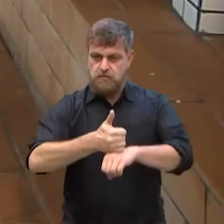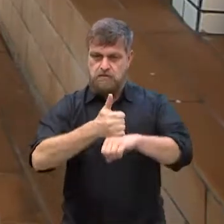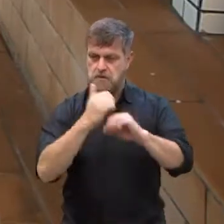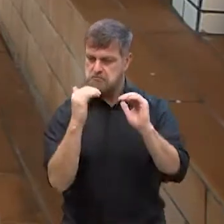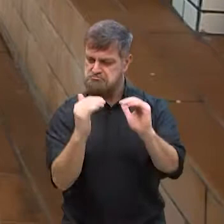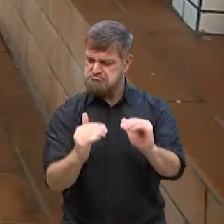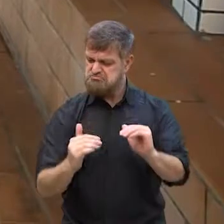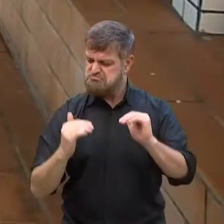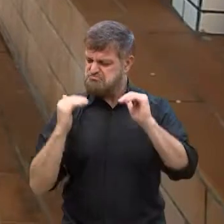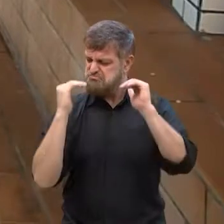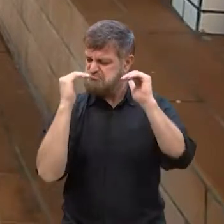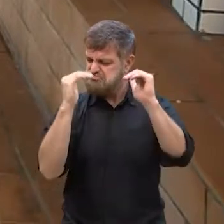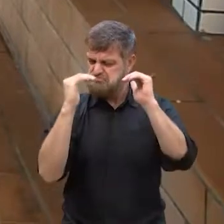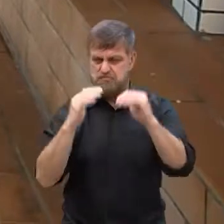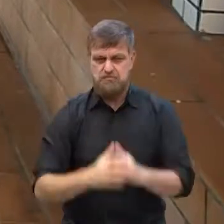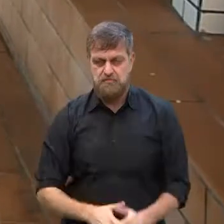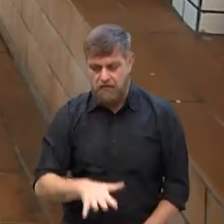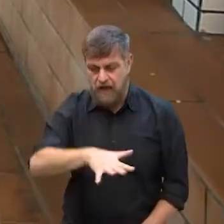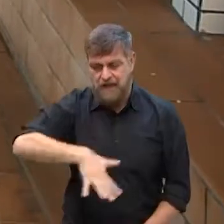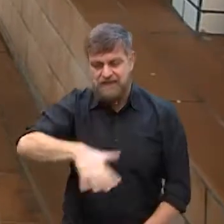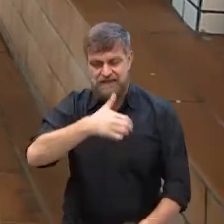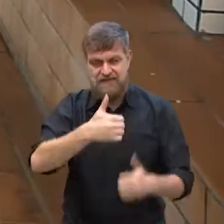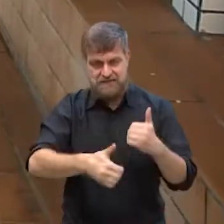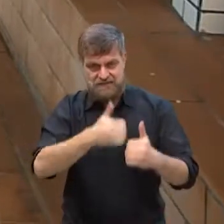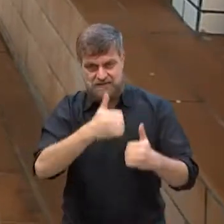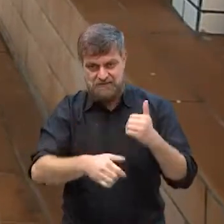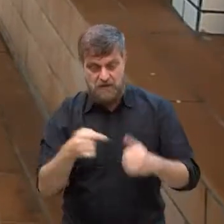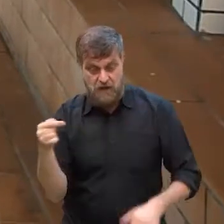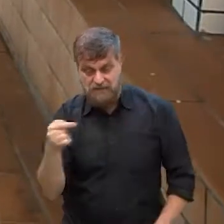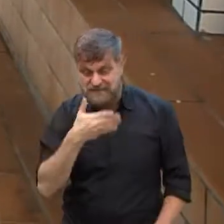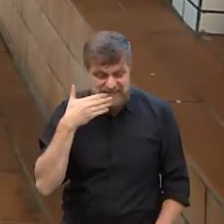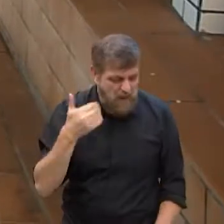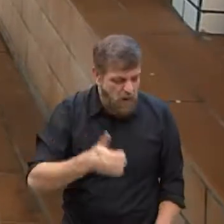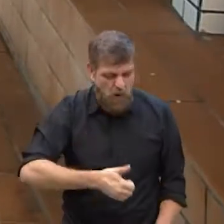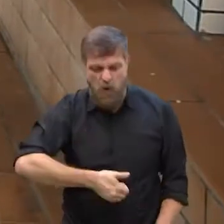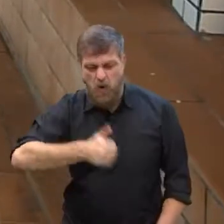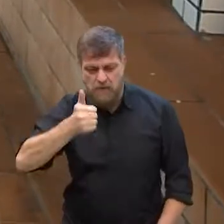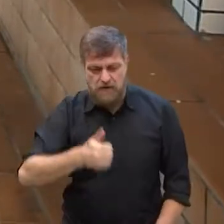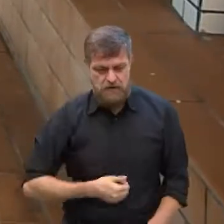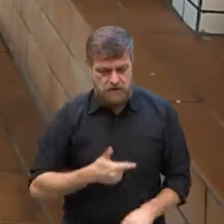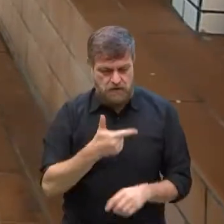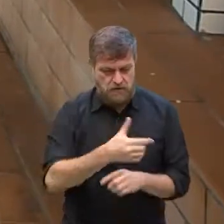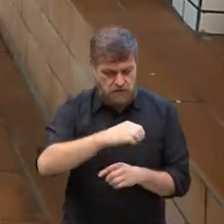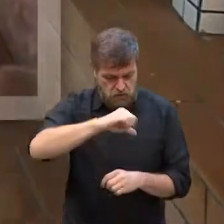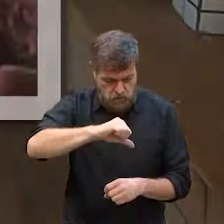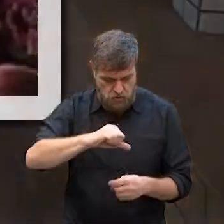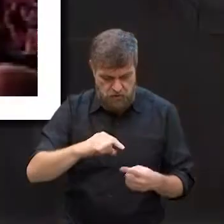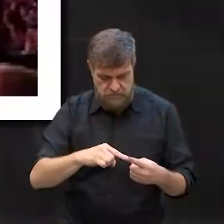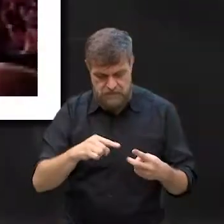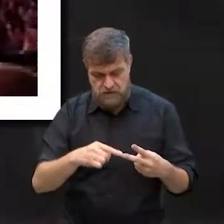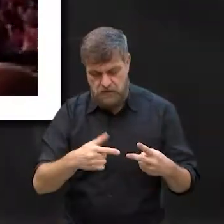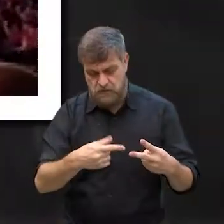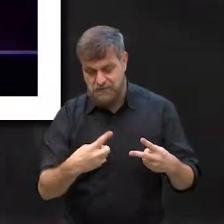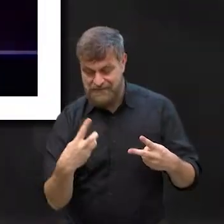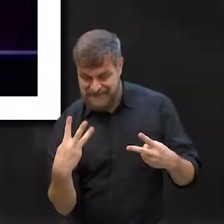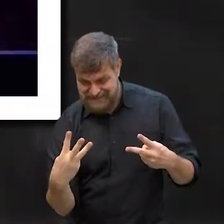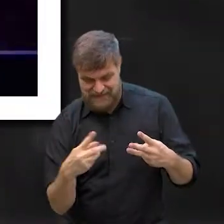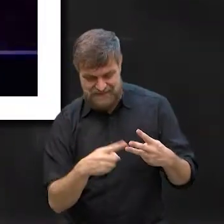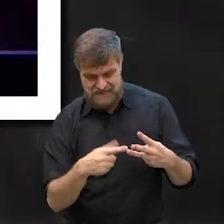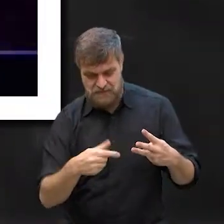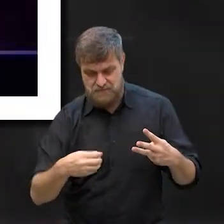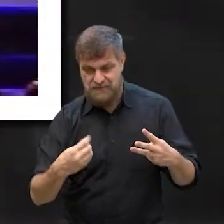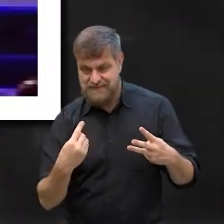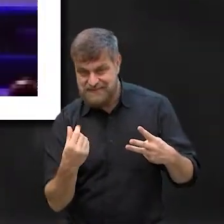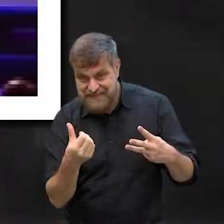é considerado o Oscar do esporte, como melhor atleta em 2009, 2013 e 2016. O que representa